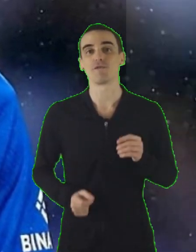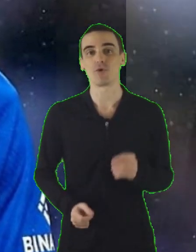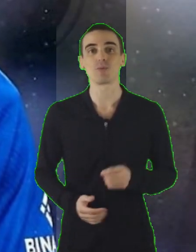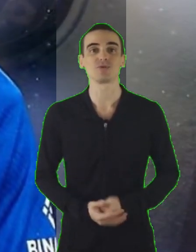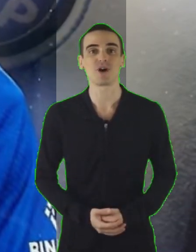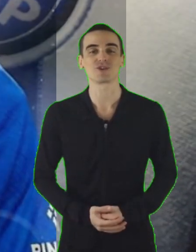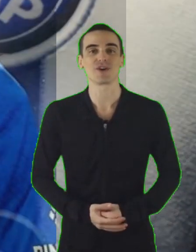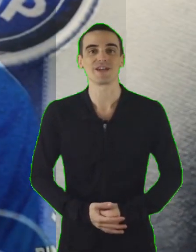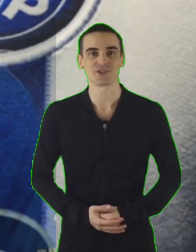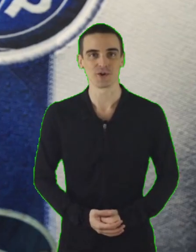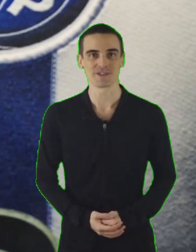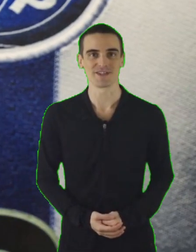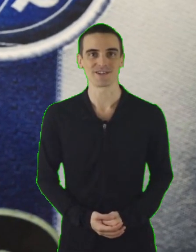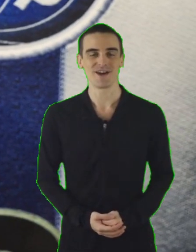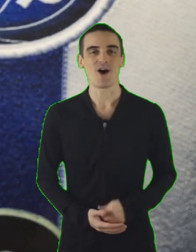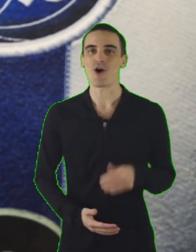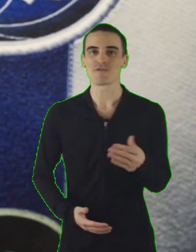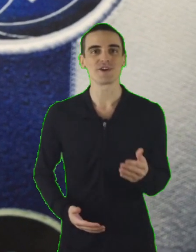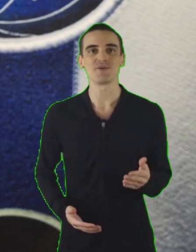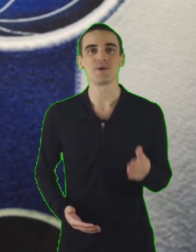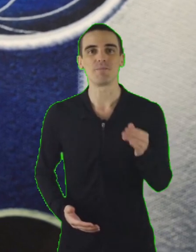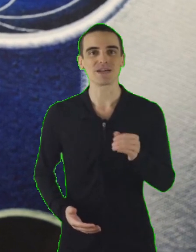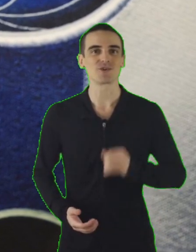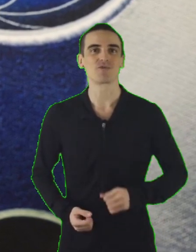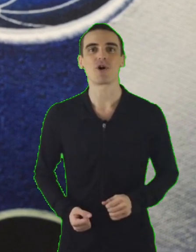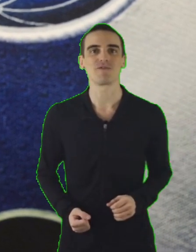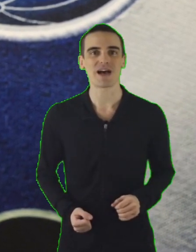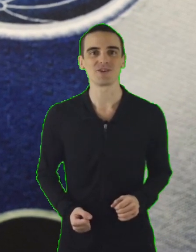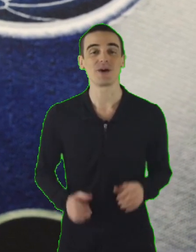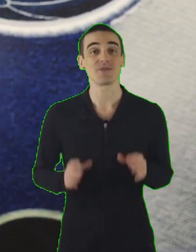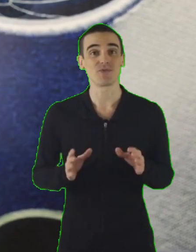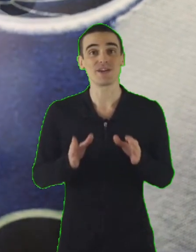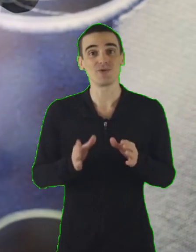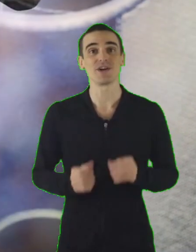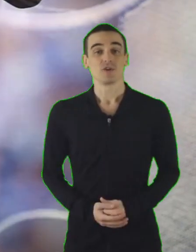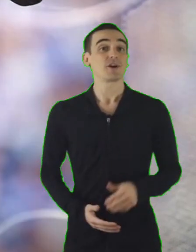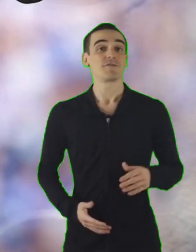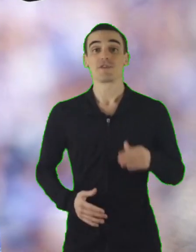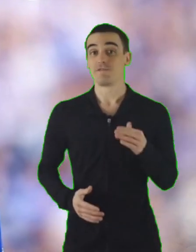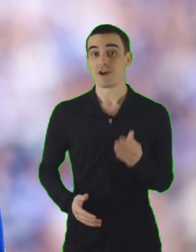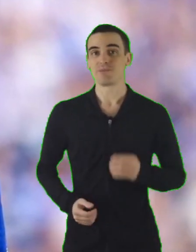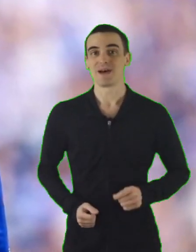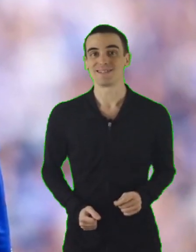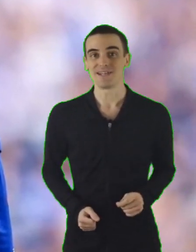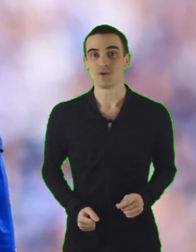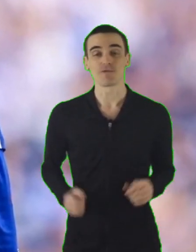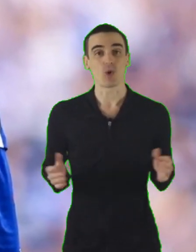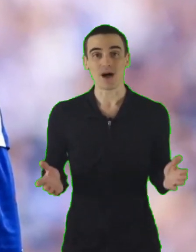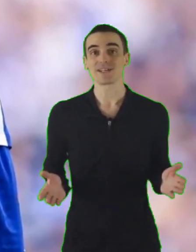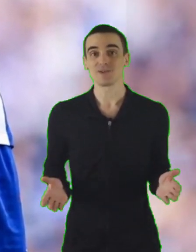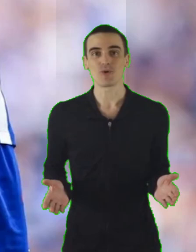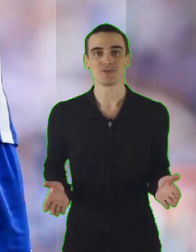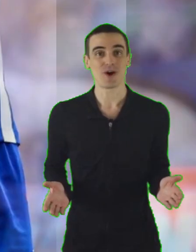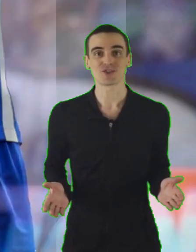euros. Esse detalhe precisa ser fechado entre os clubes e incluído no contrato. Verón é jogador que atua pelas beiradas.